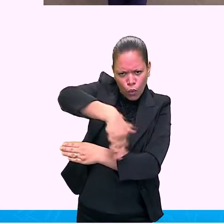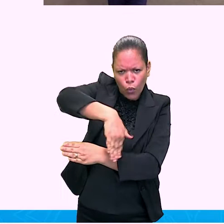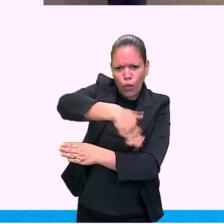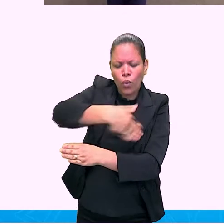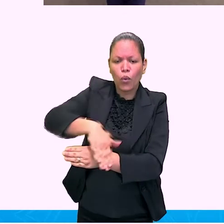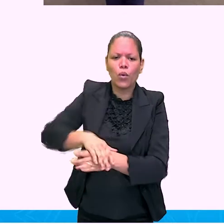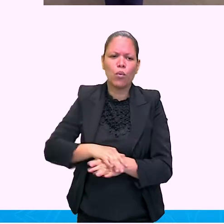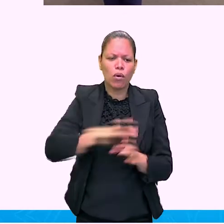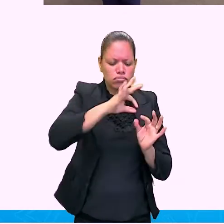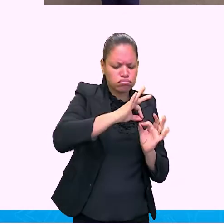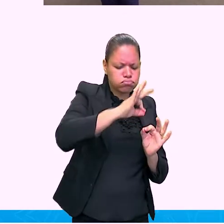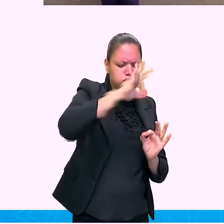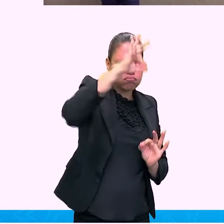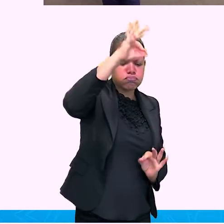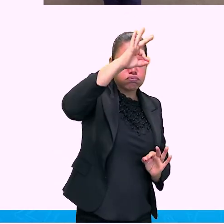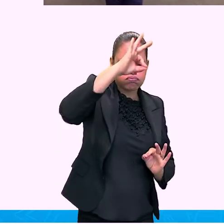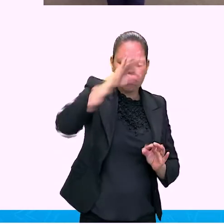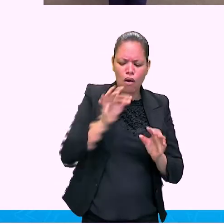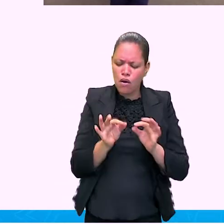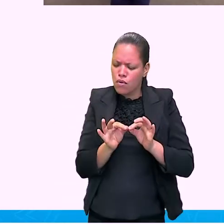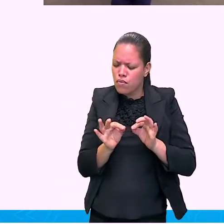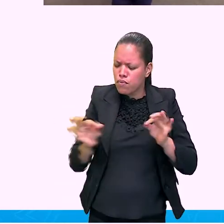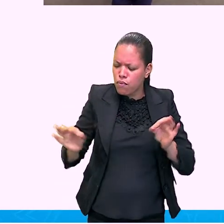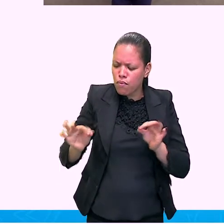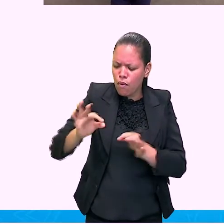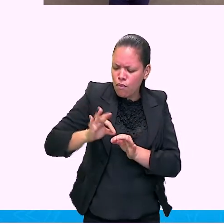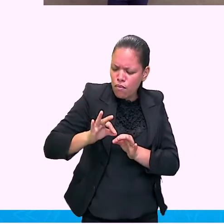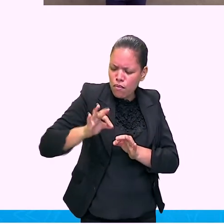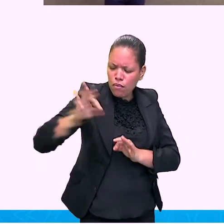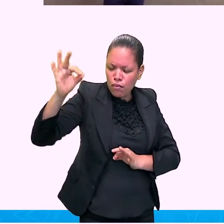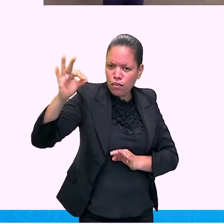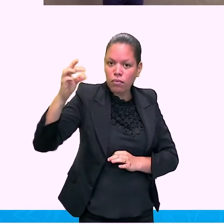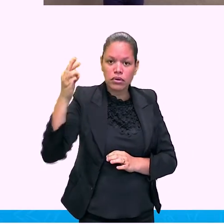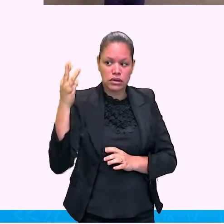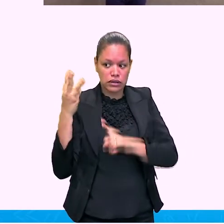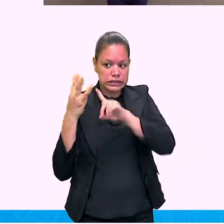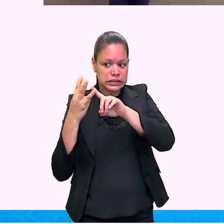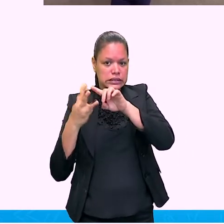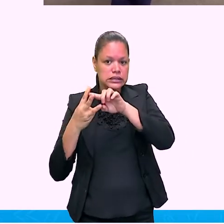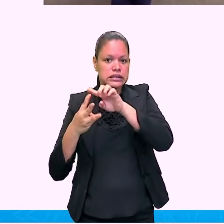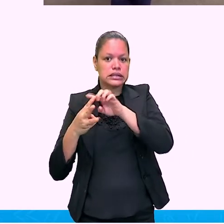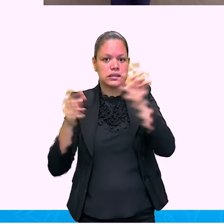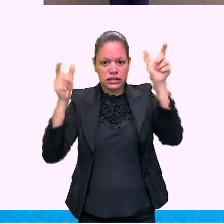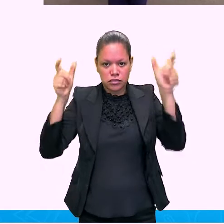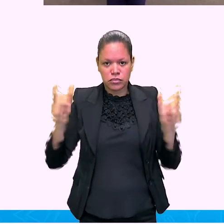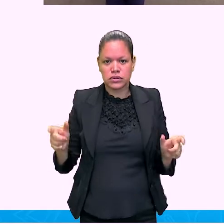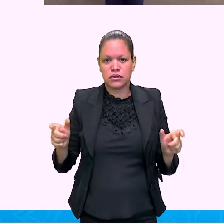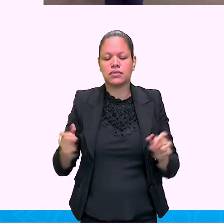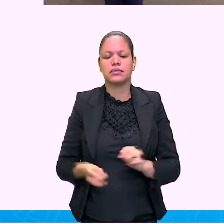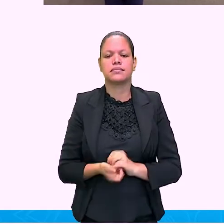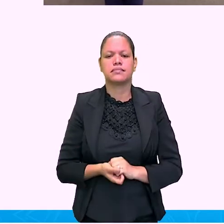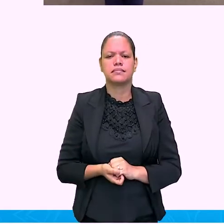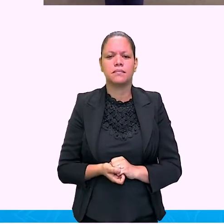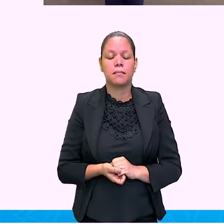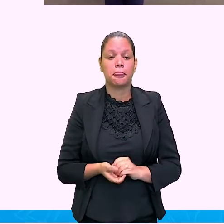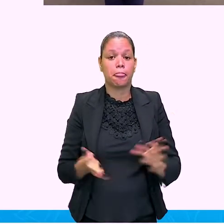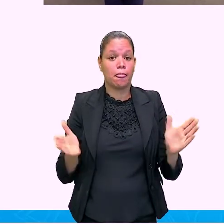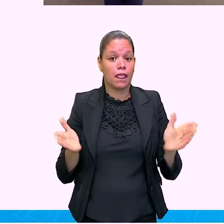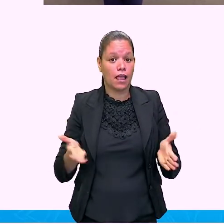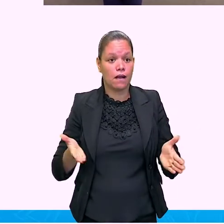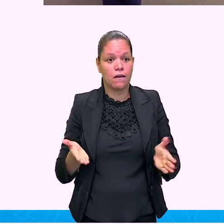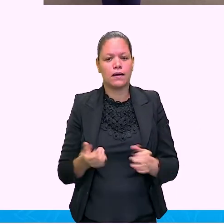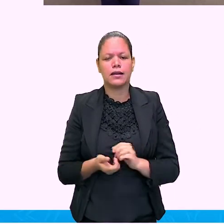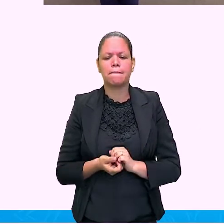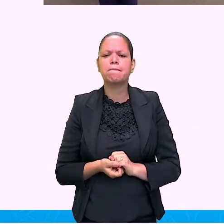Então, conseguimos identificar essas retas nessas três posições. Agora, para identificar os tipos de